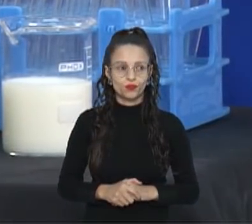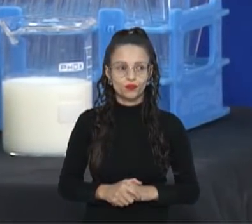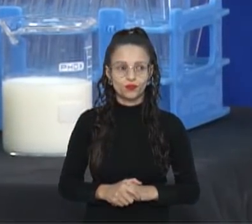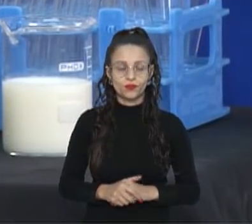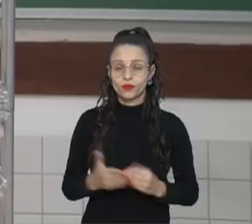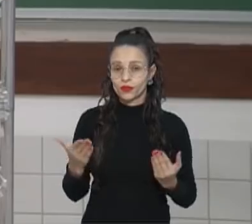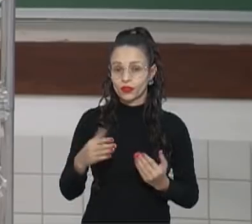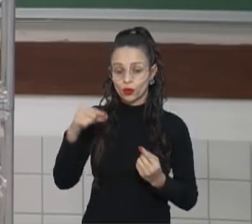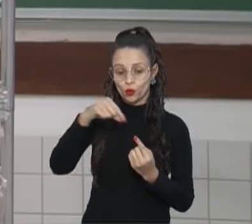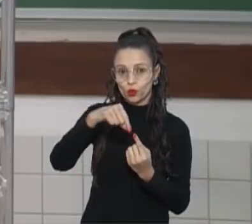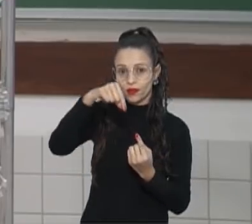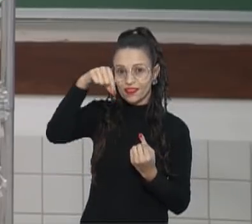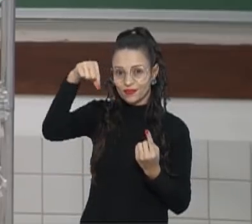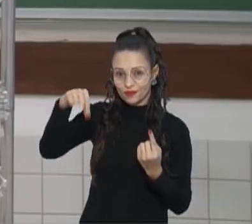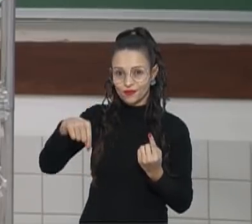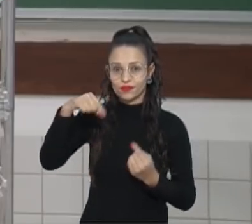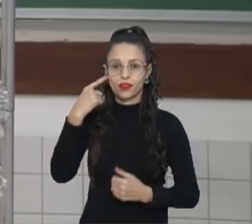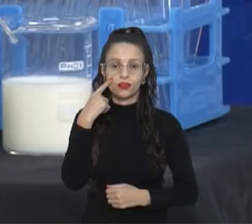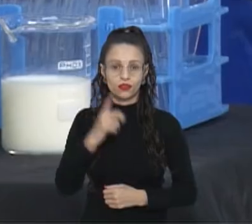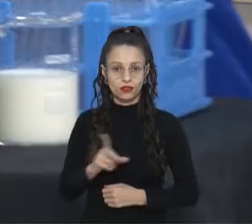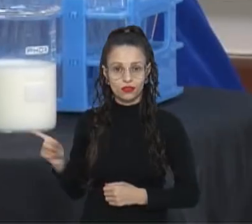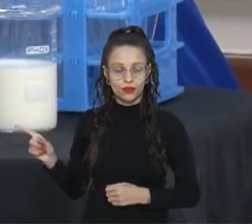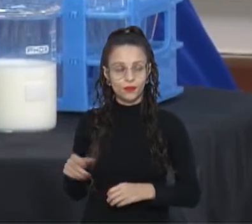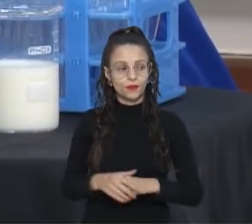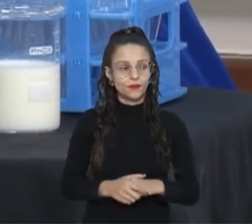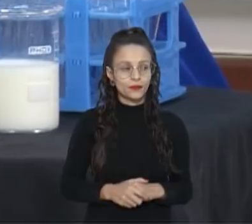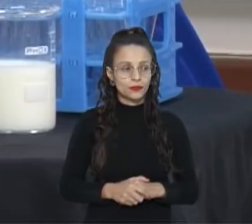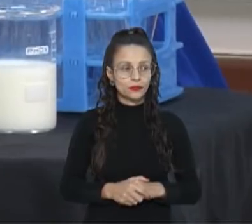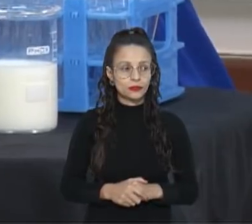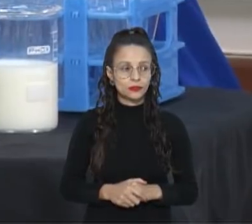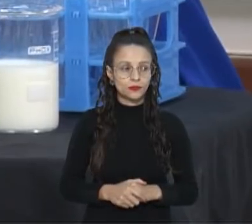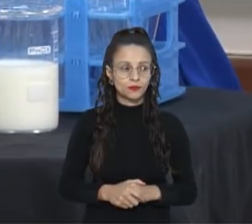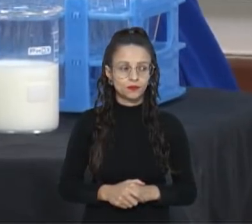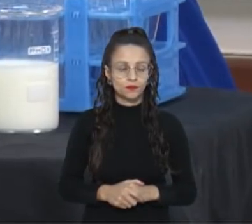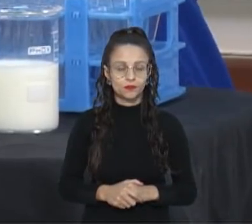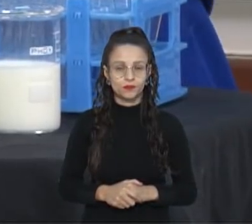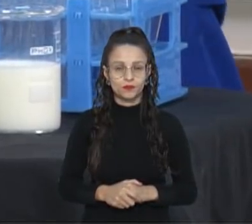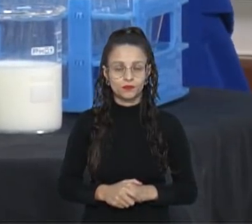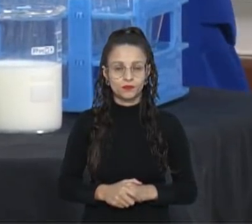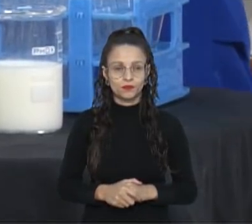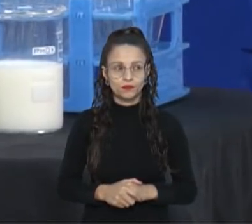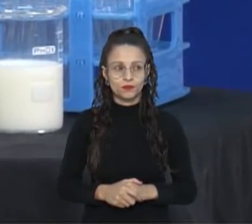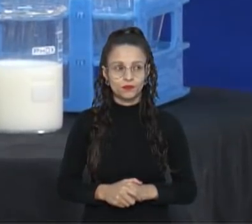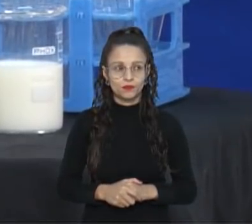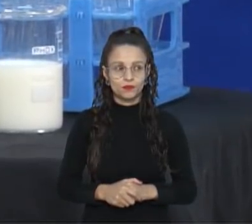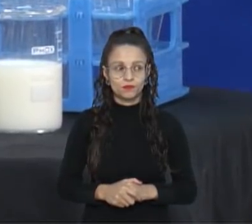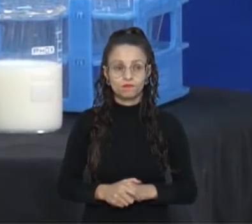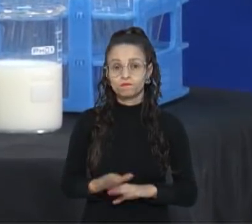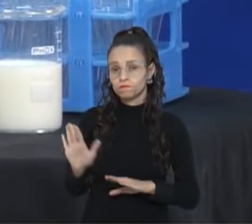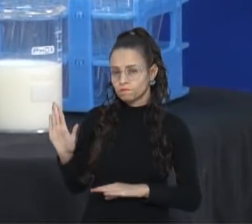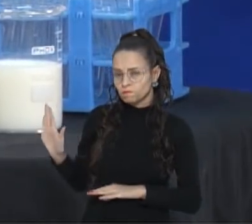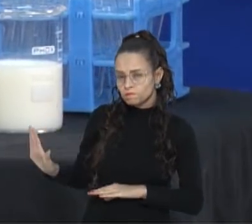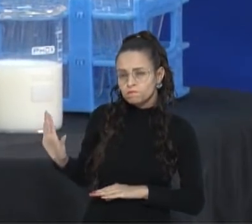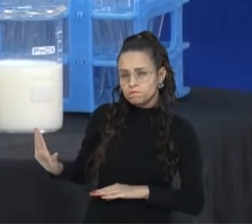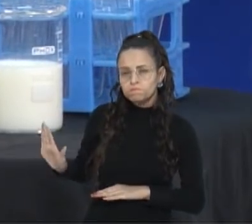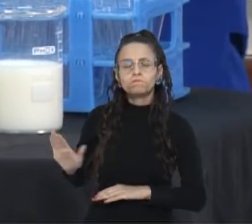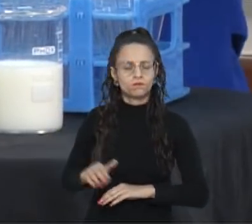a 14. Vamos pôr ela, se ela não fugir da minha mão, vamos pôr ela para reagir aqui. Deixa ela ali bem